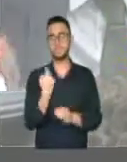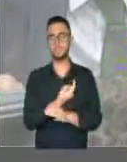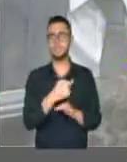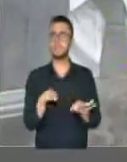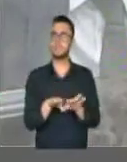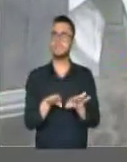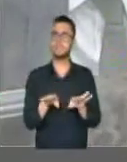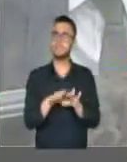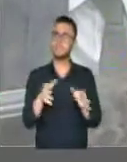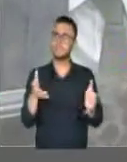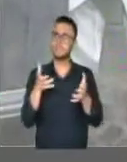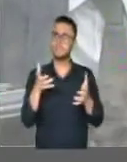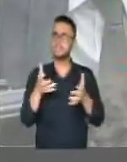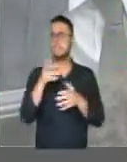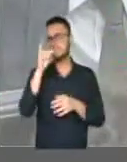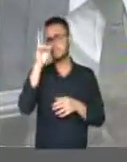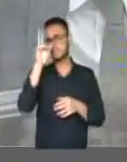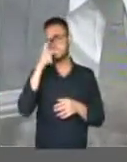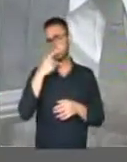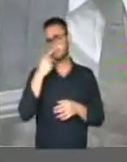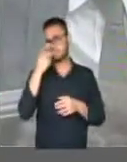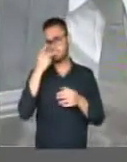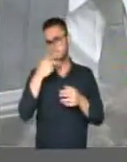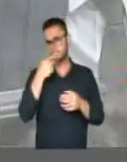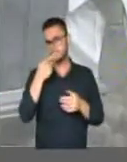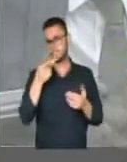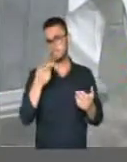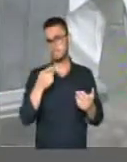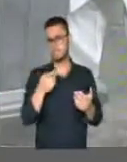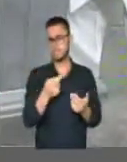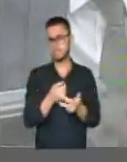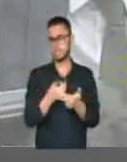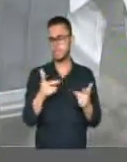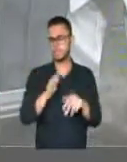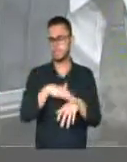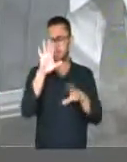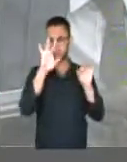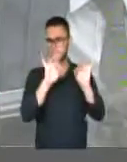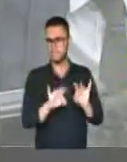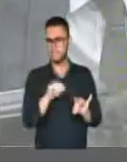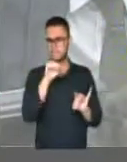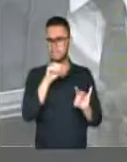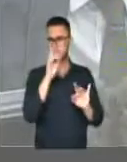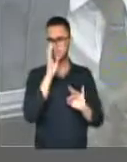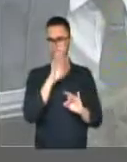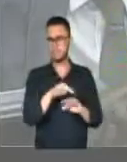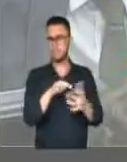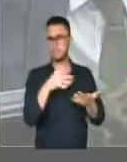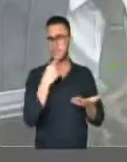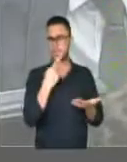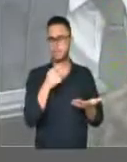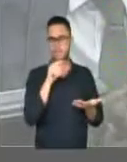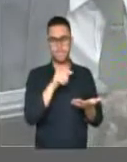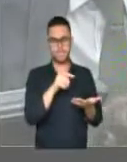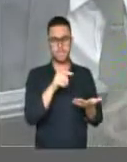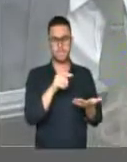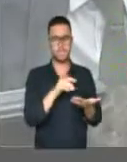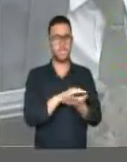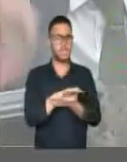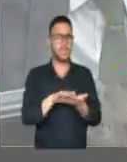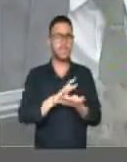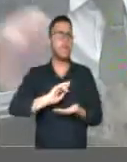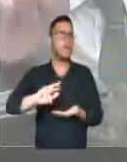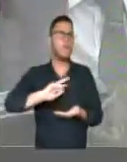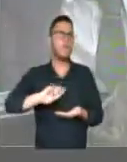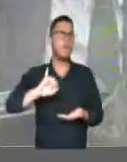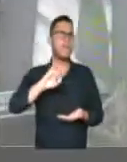entrar nos aspectos mais específicos da denúncia para dizer que ela não tem nada de